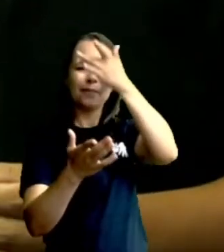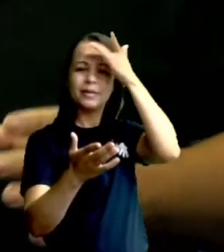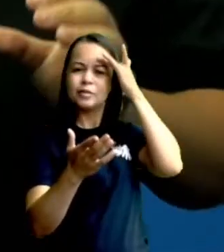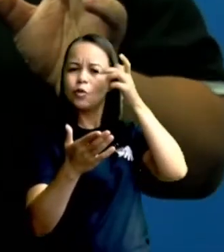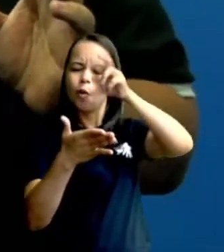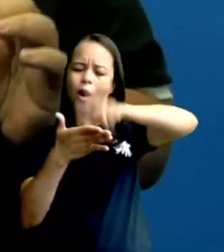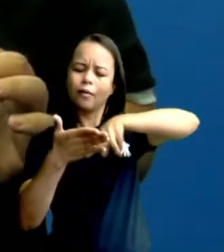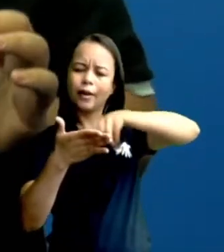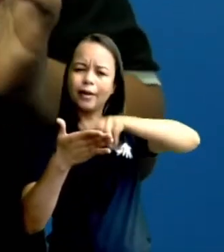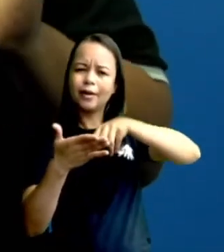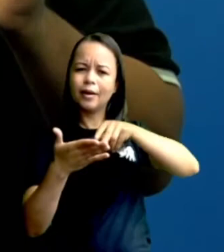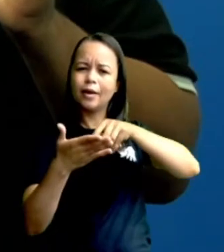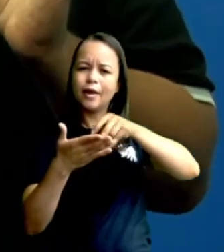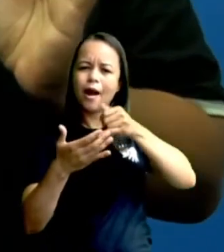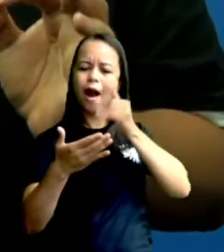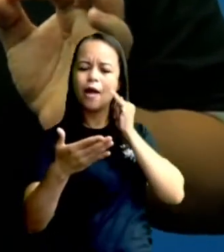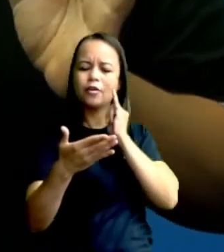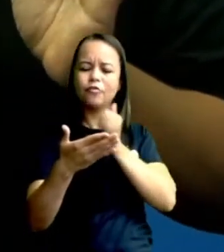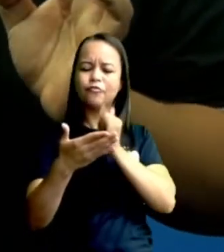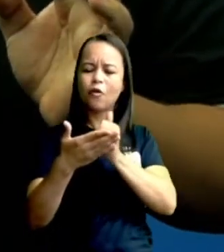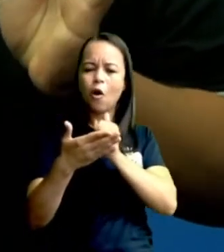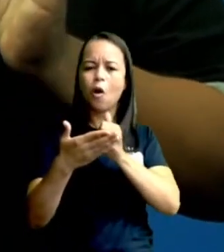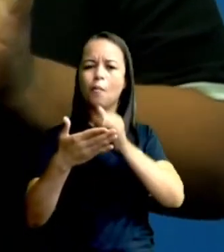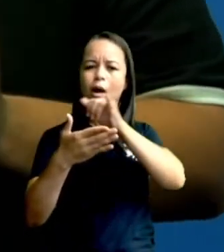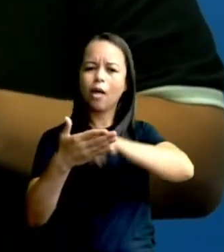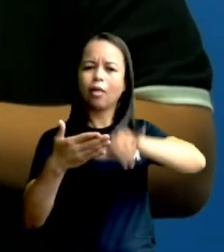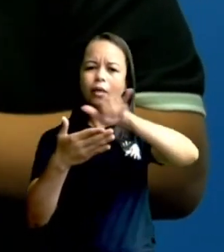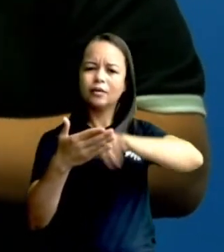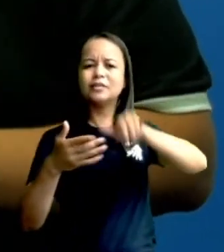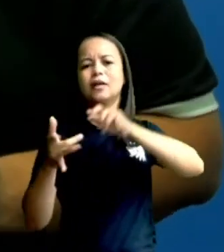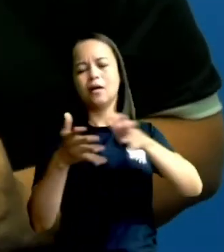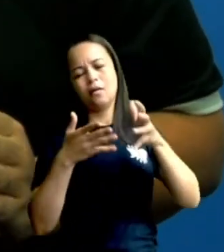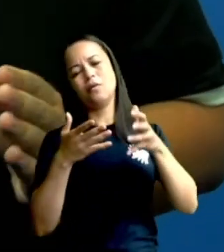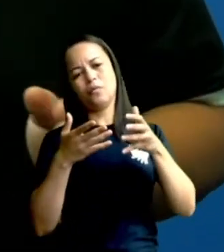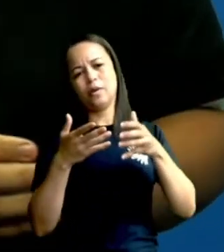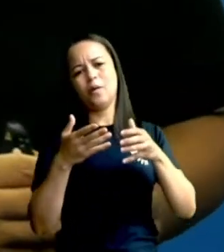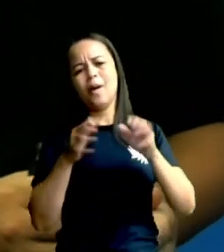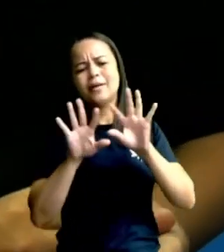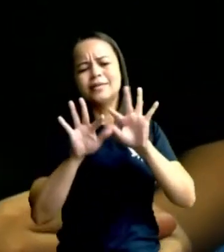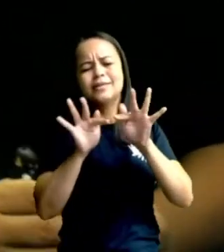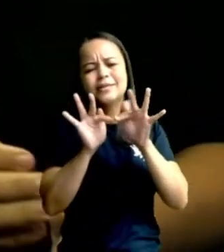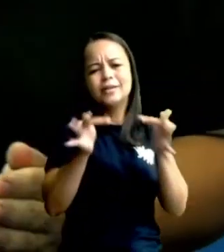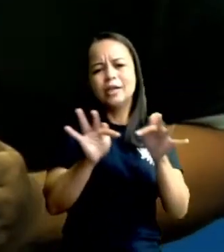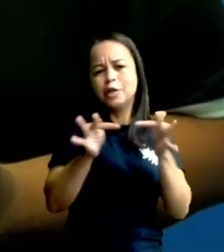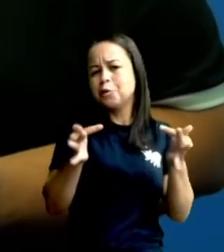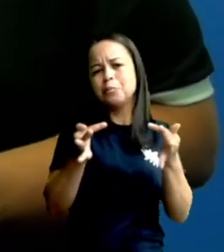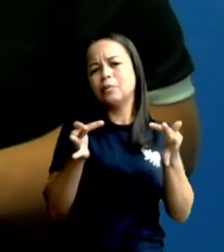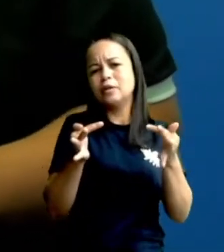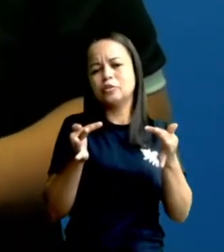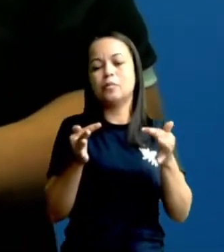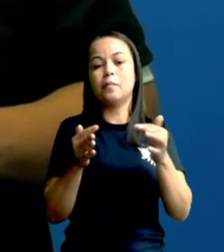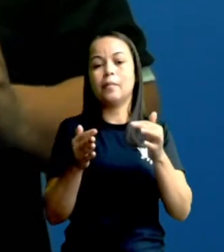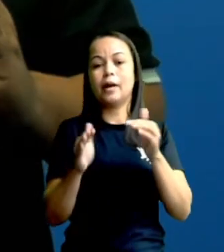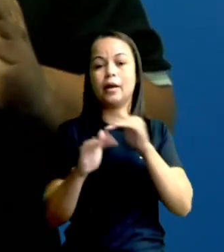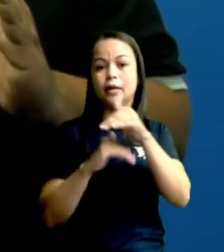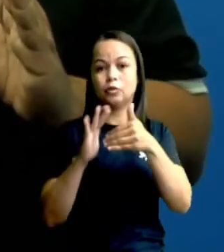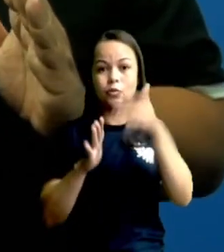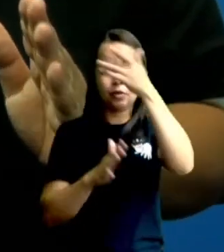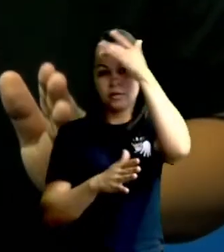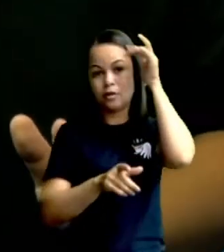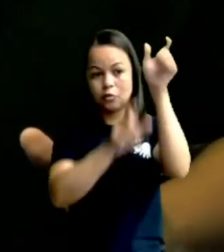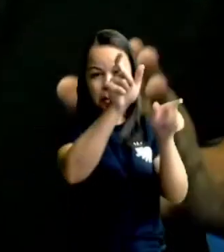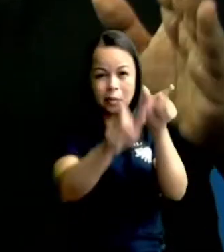informação, gente, tem que ser o mais simples possível, tá bom? Para que todo mundo